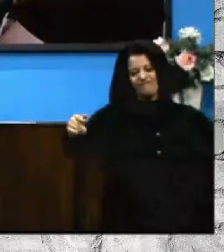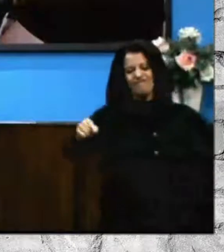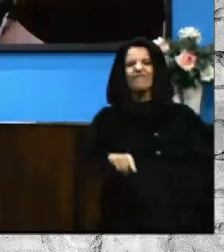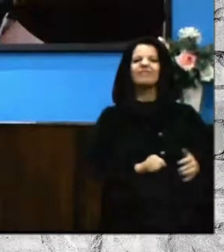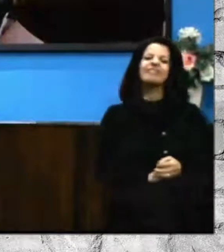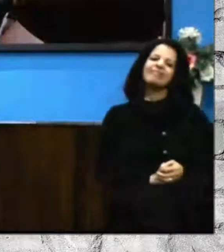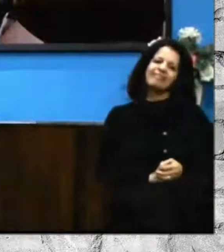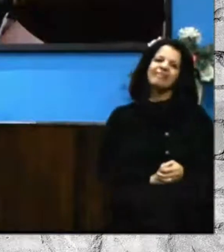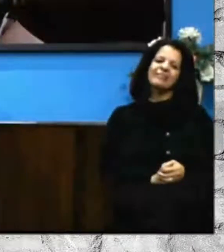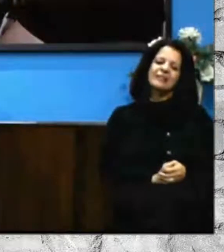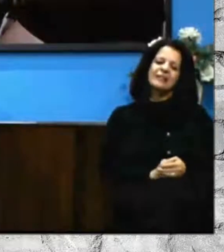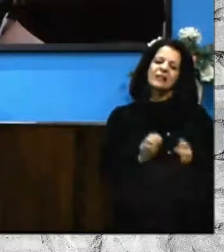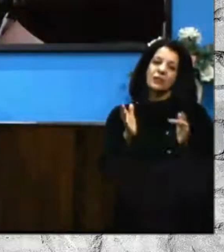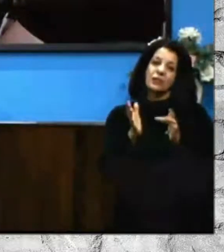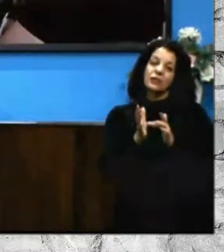que Jesus